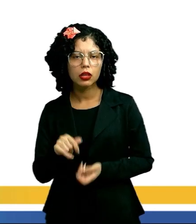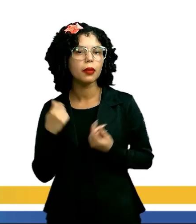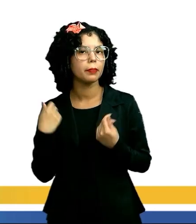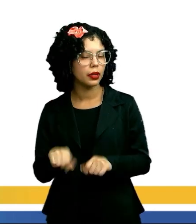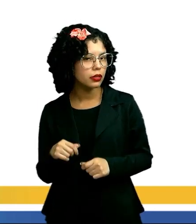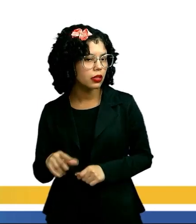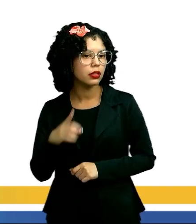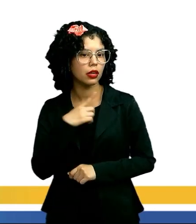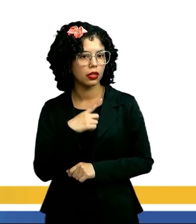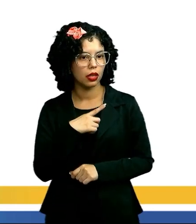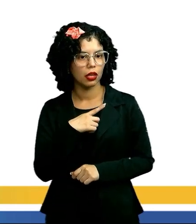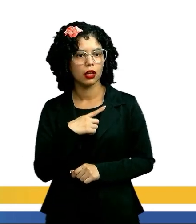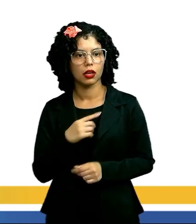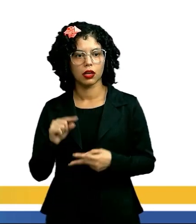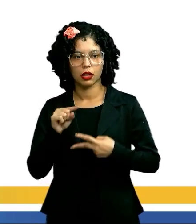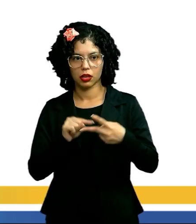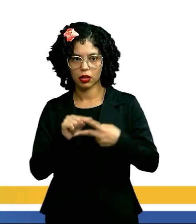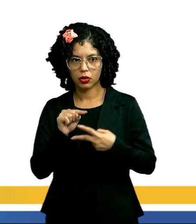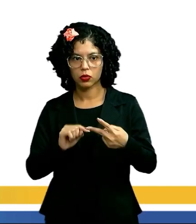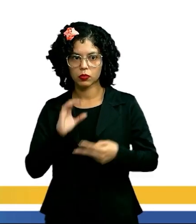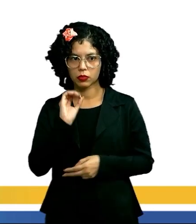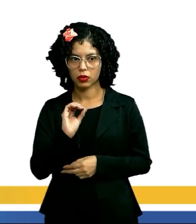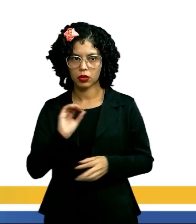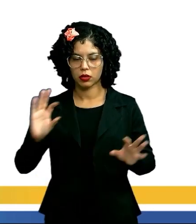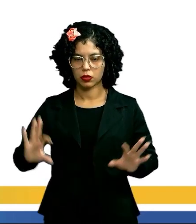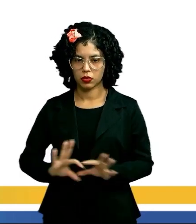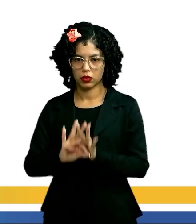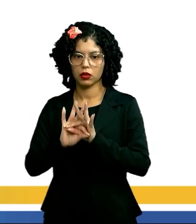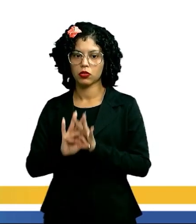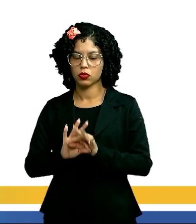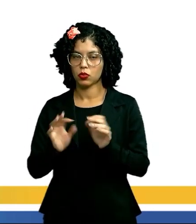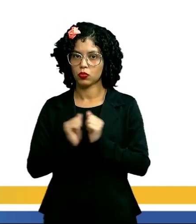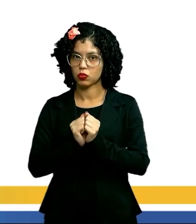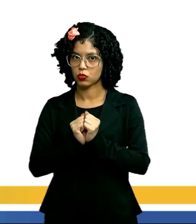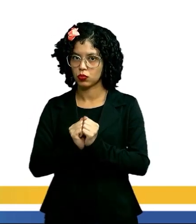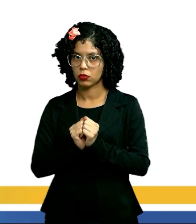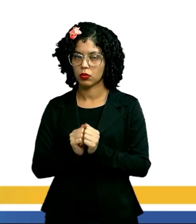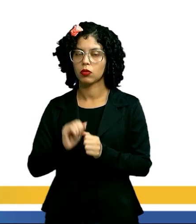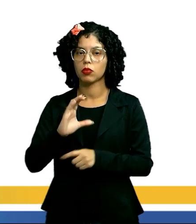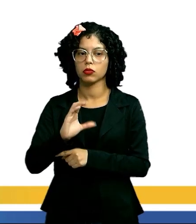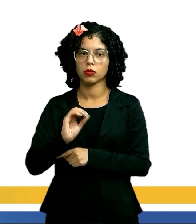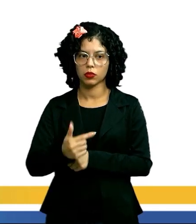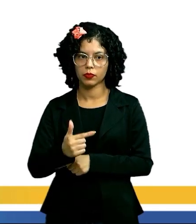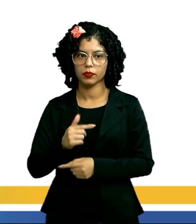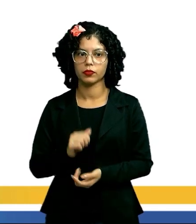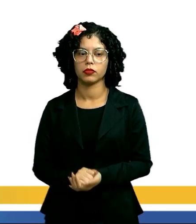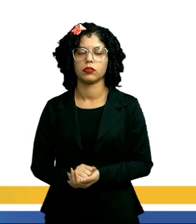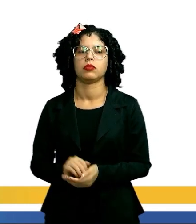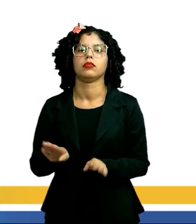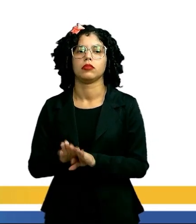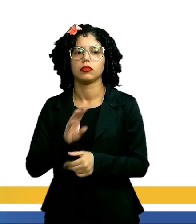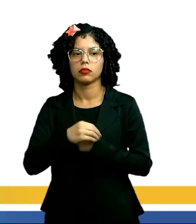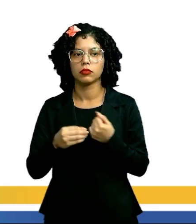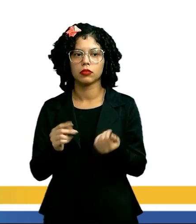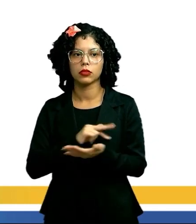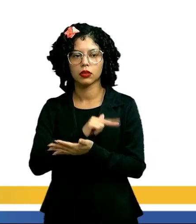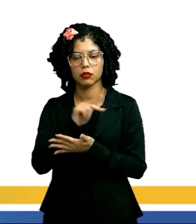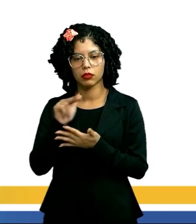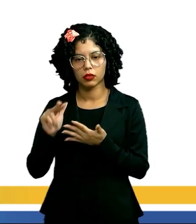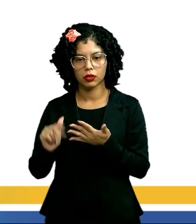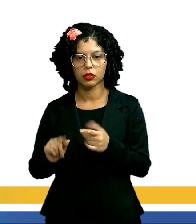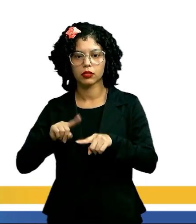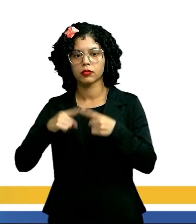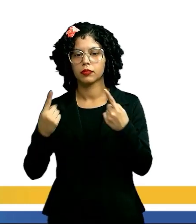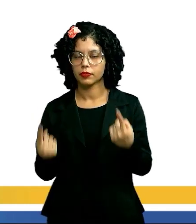a carbonila, que é a dupla O, ela precisa estar entre carbonos. Na molécula do ácido fólico, nós temos várias